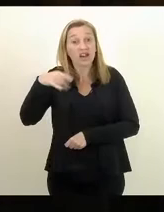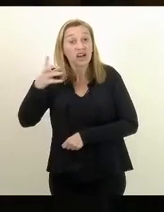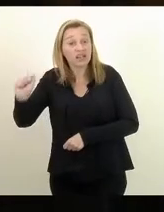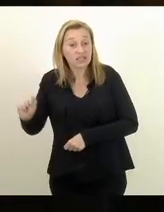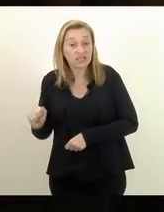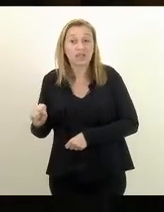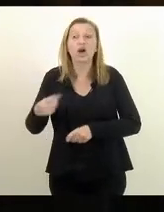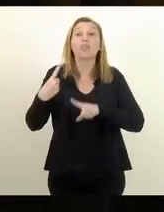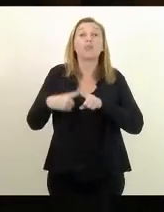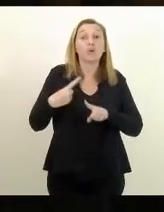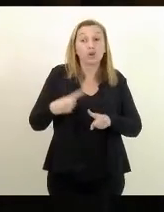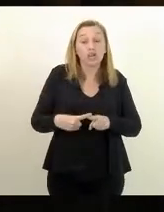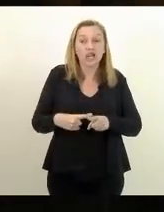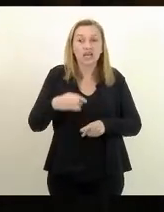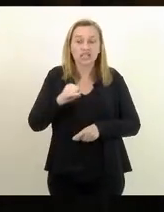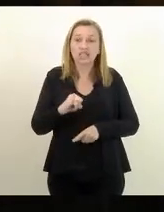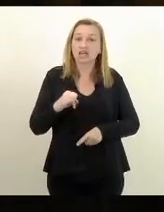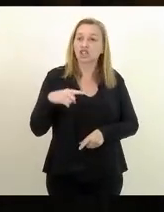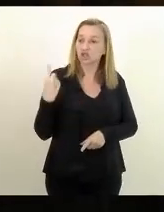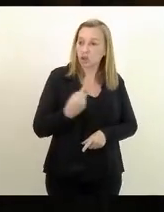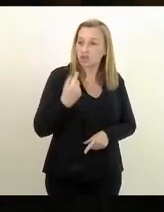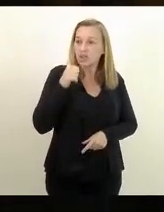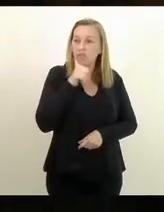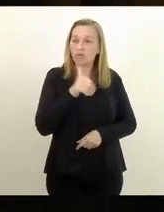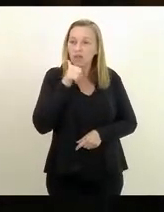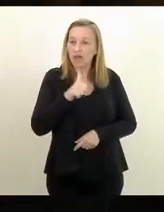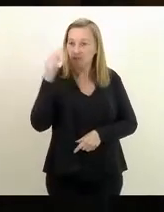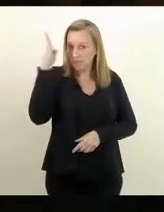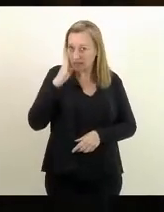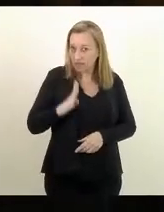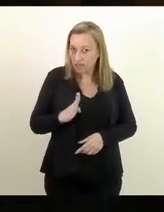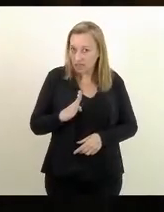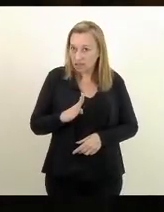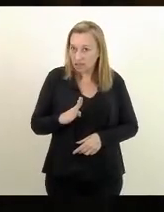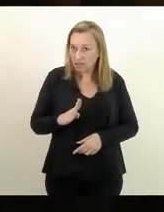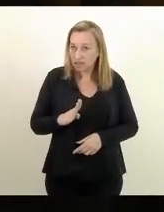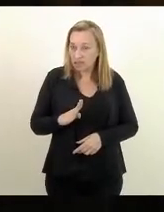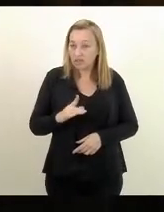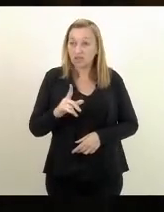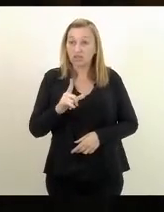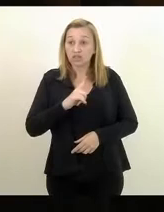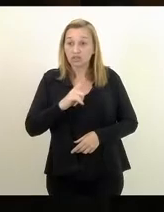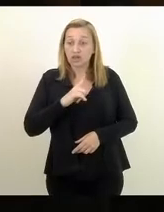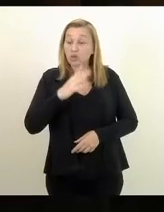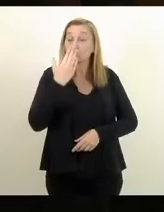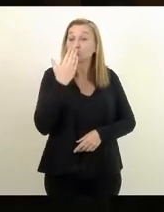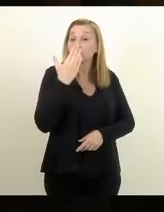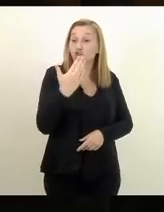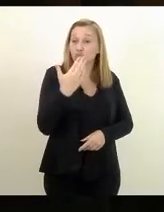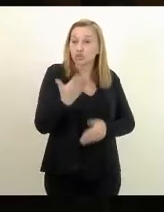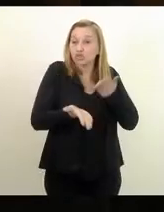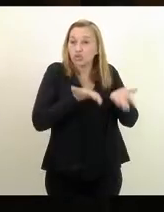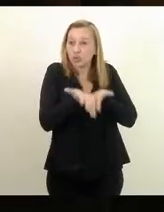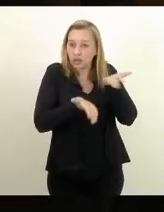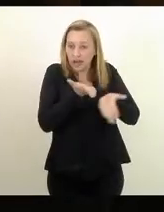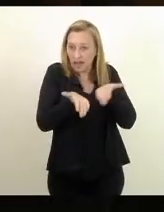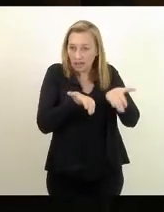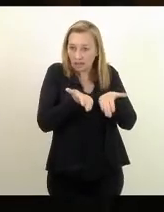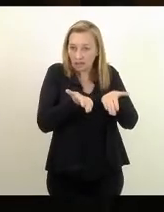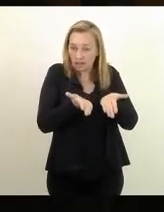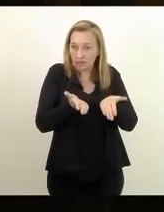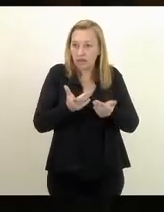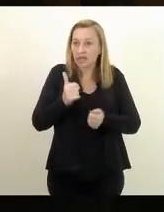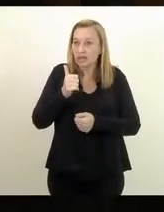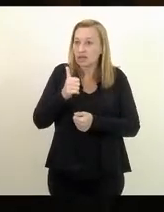porque se nossas mulheres brasileiras tivessem esse tipo de tratamento que as mulheres afegãs